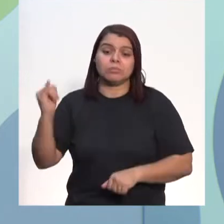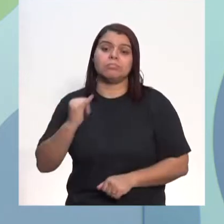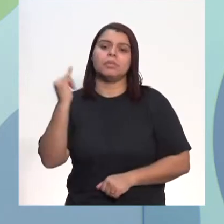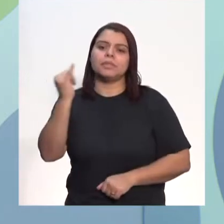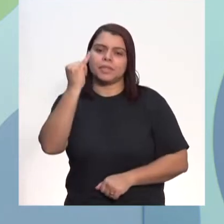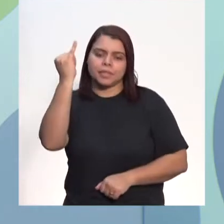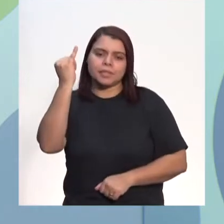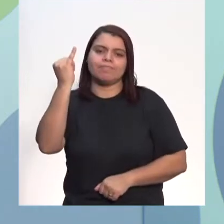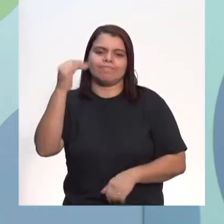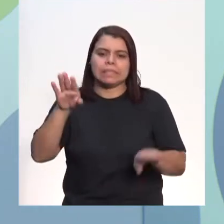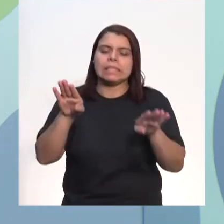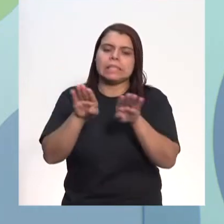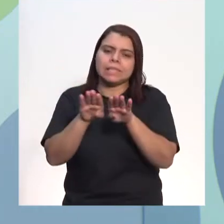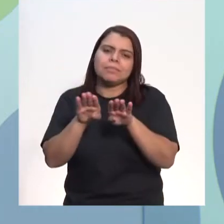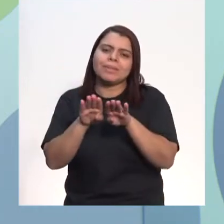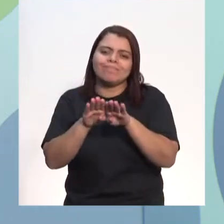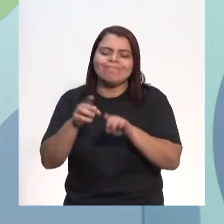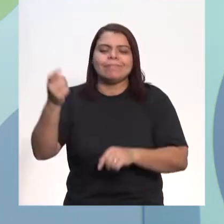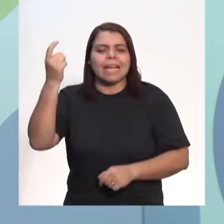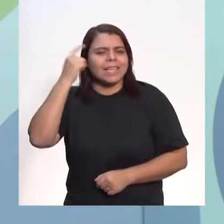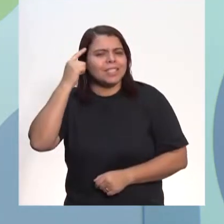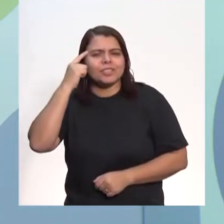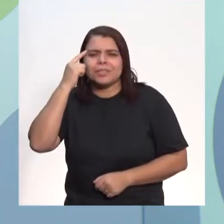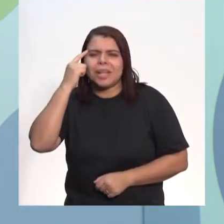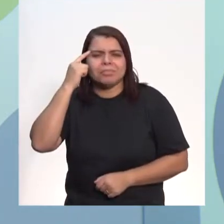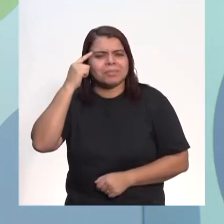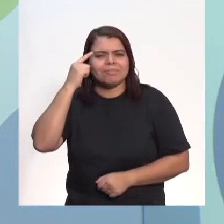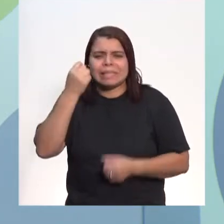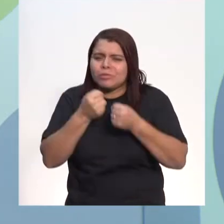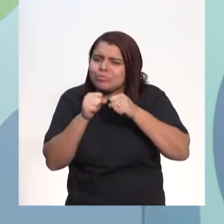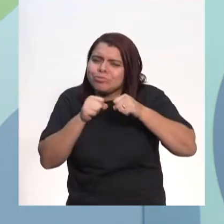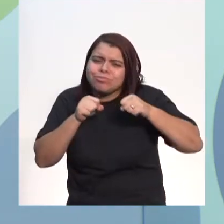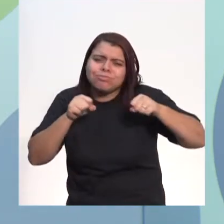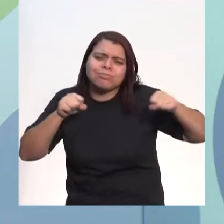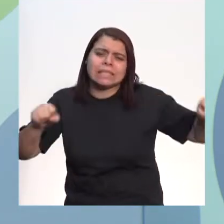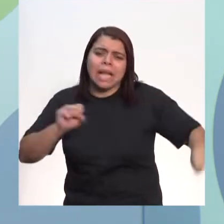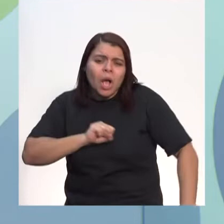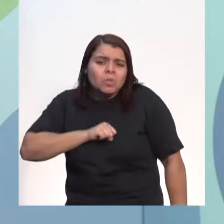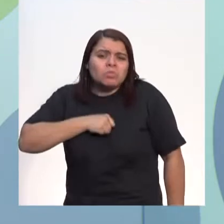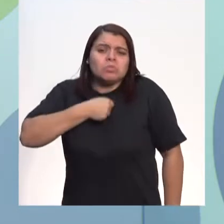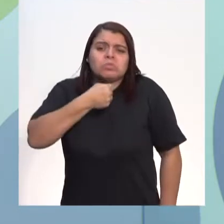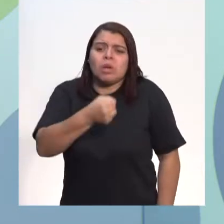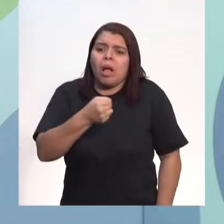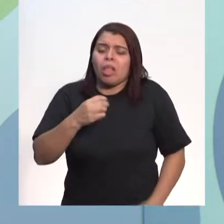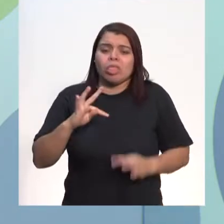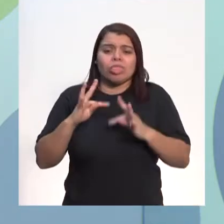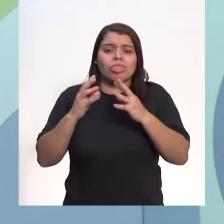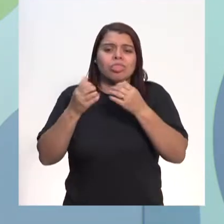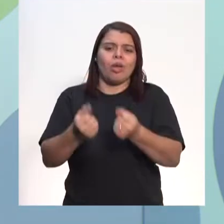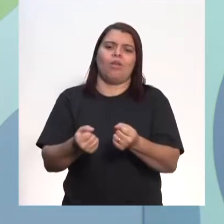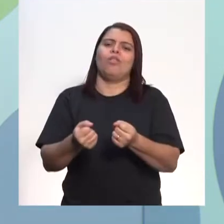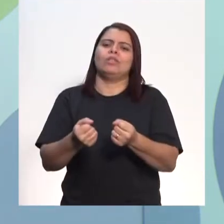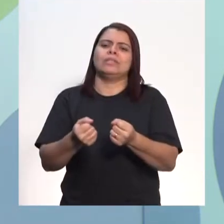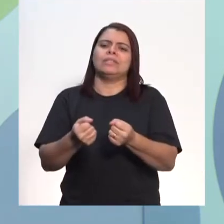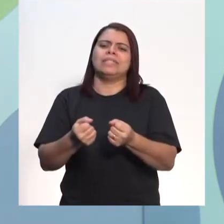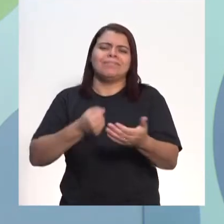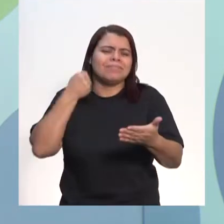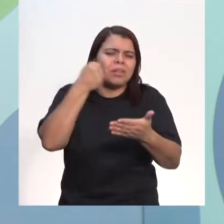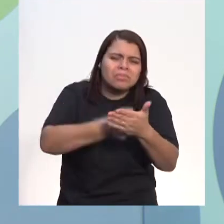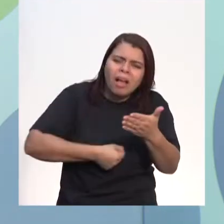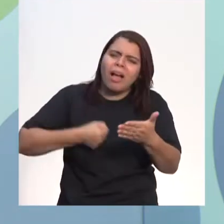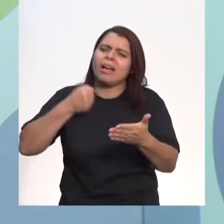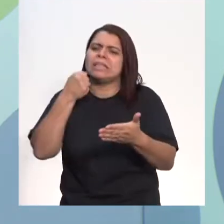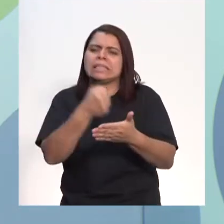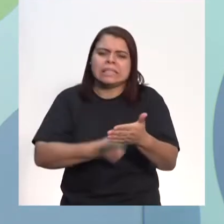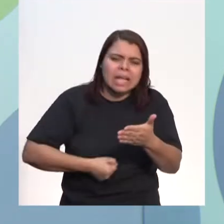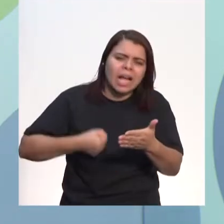E também a gente sabe do enorme esforço que todo mundo vem desempenhando nesse período. A gente sabe que todos nós, todos aqueles